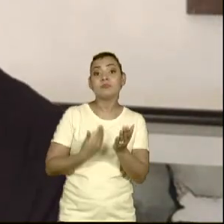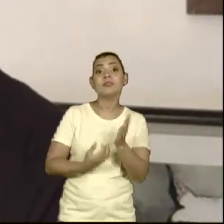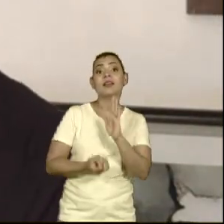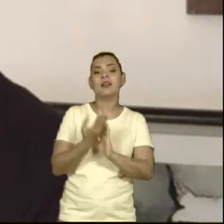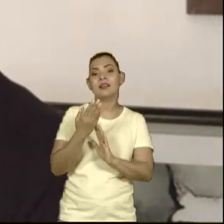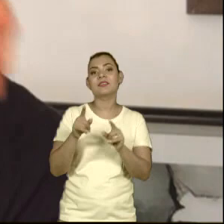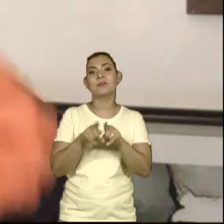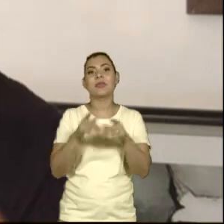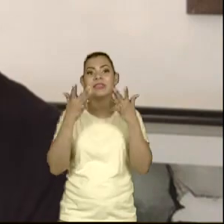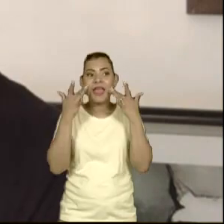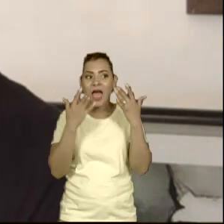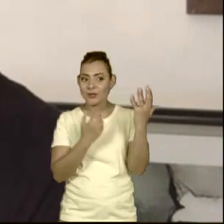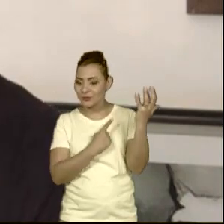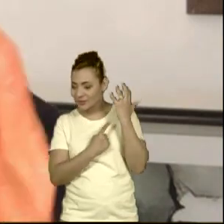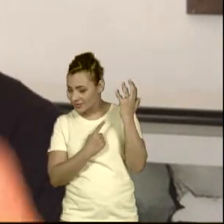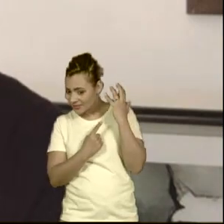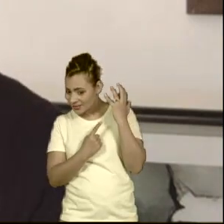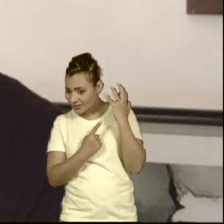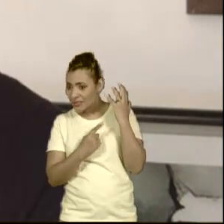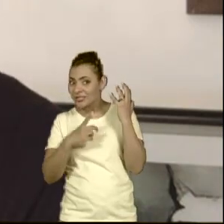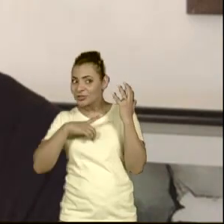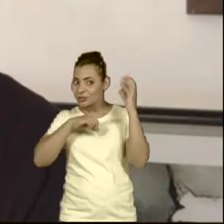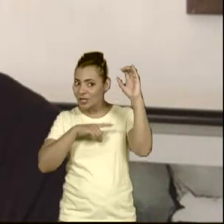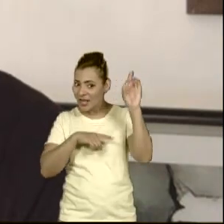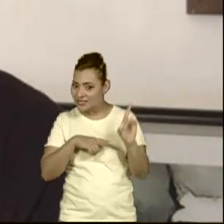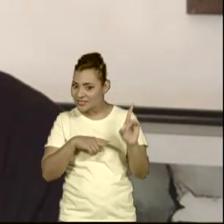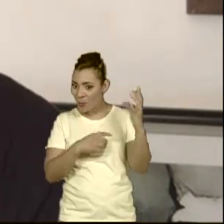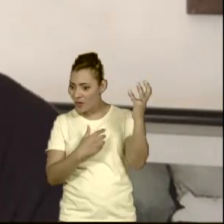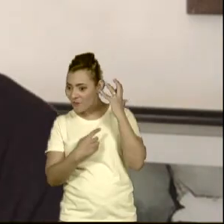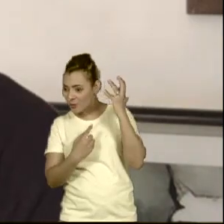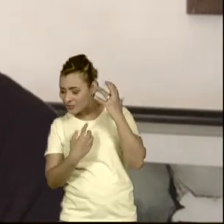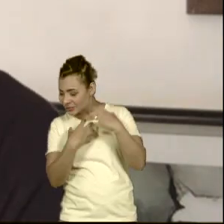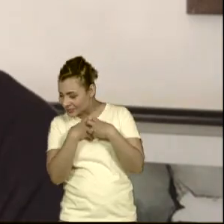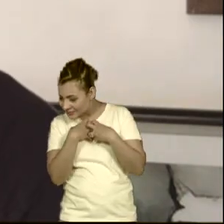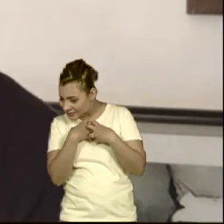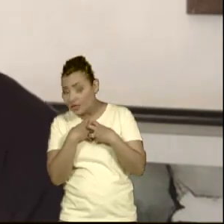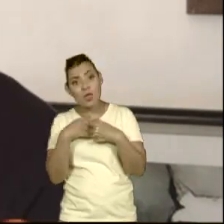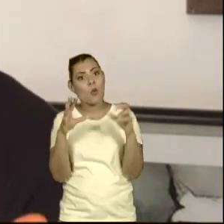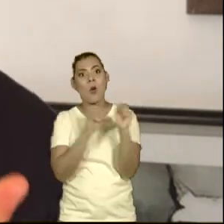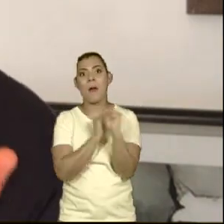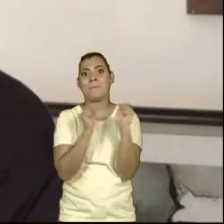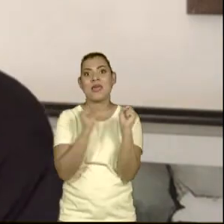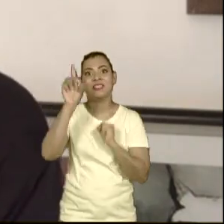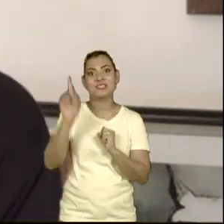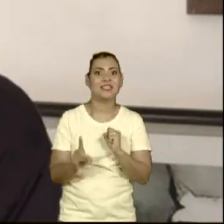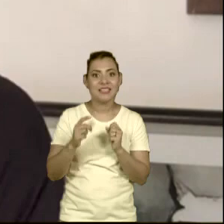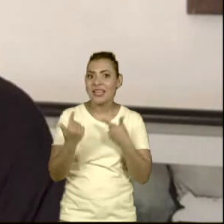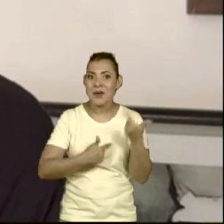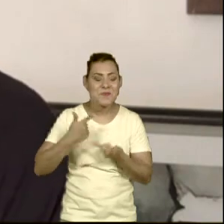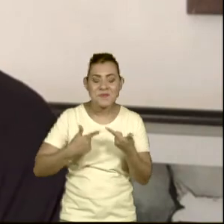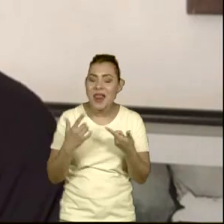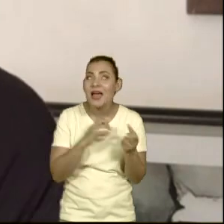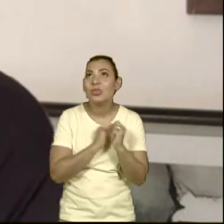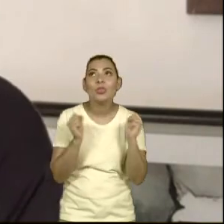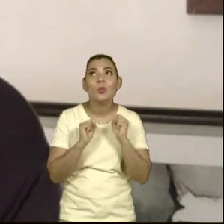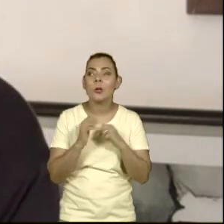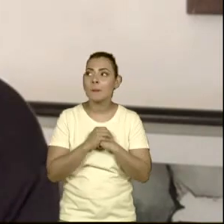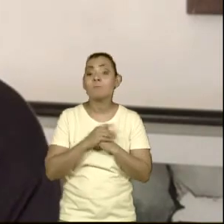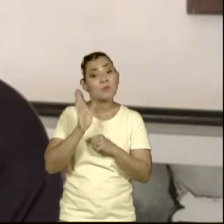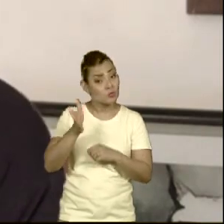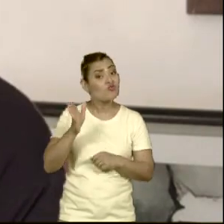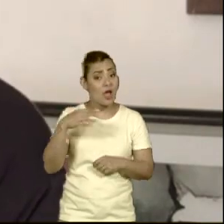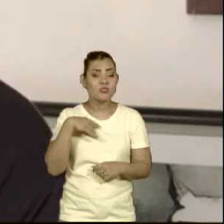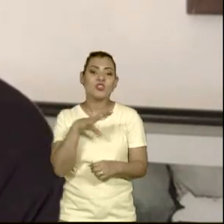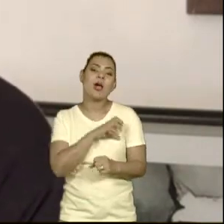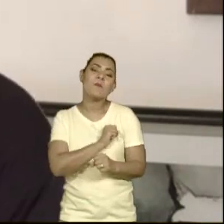bichinho do teatro que entrou lá atrás, entrou o bichinho da direção e eu amei profundamente isso. E como eu já tinha